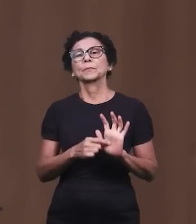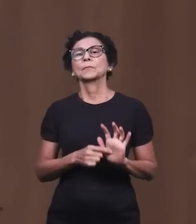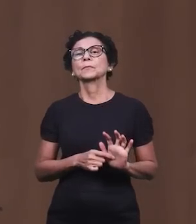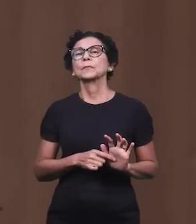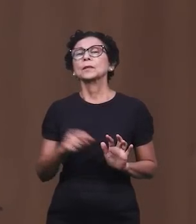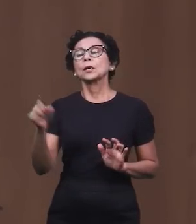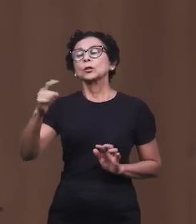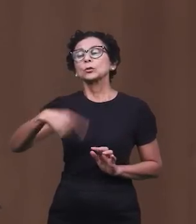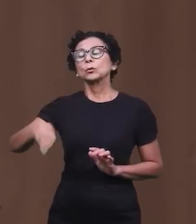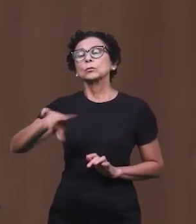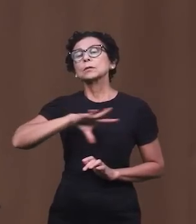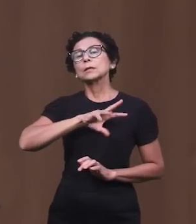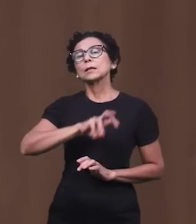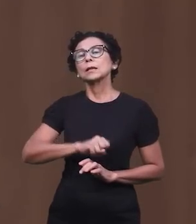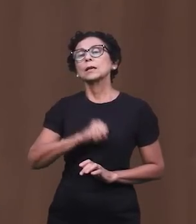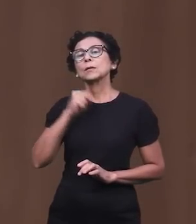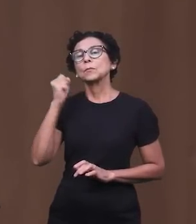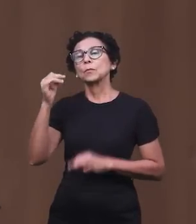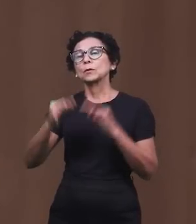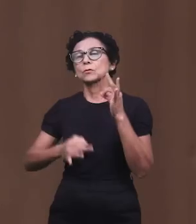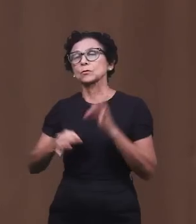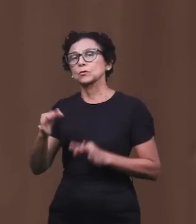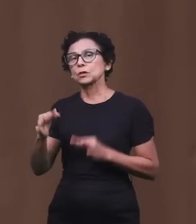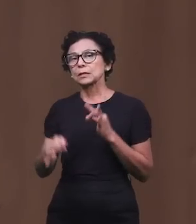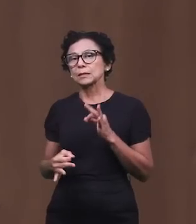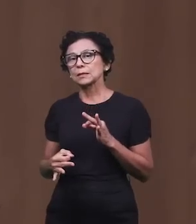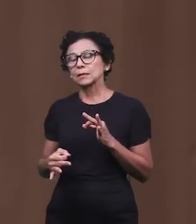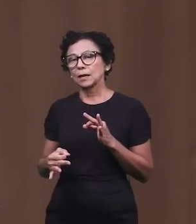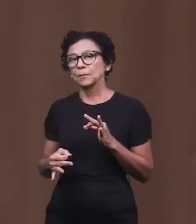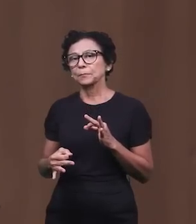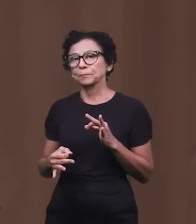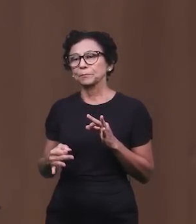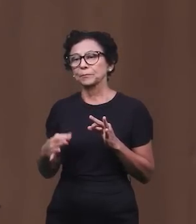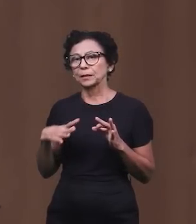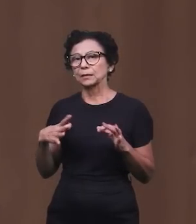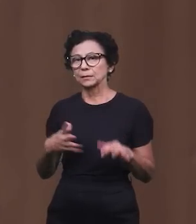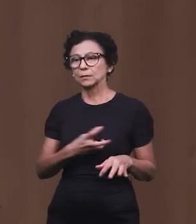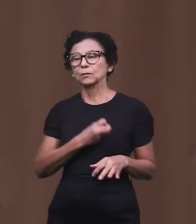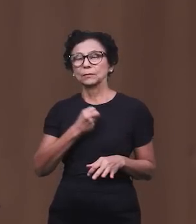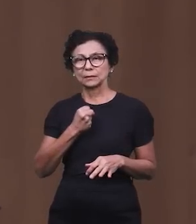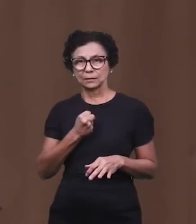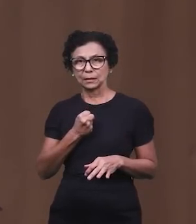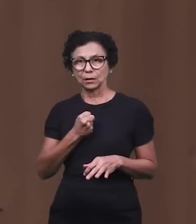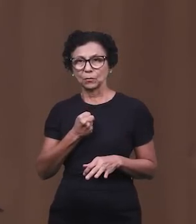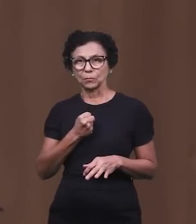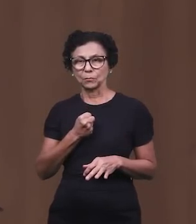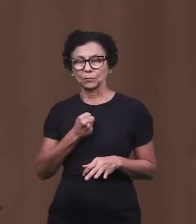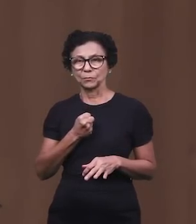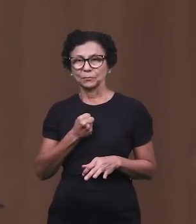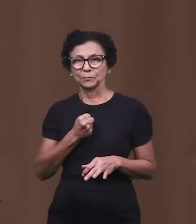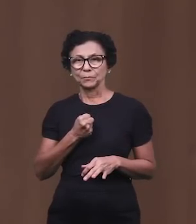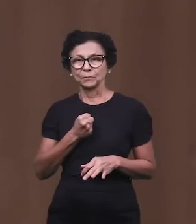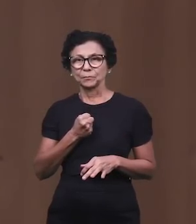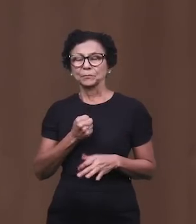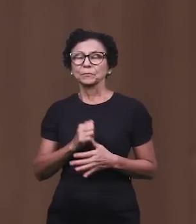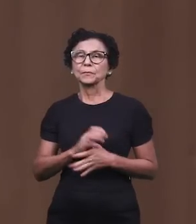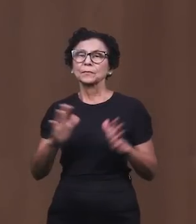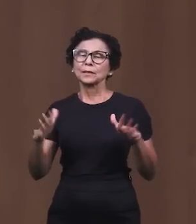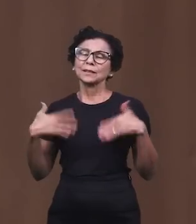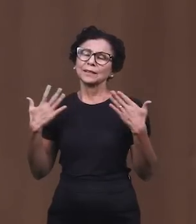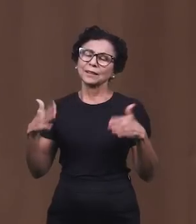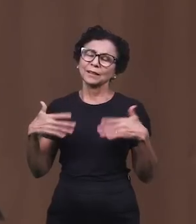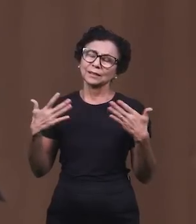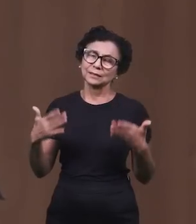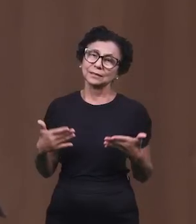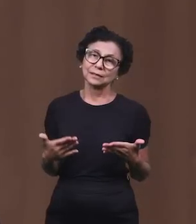justiça. Salvação. Justiça aqui é salvação. É o homem justificado. Mas a palavra também,